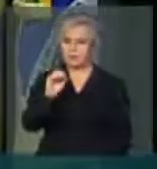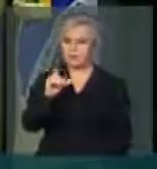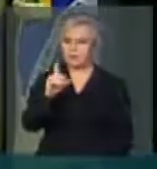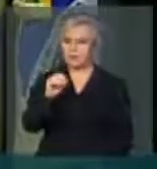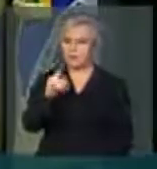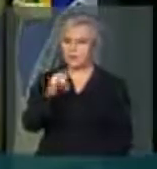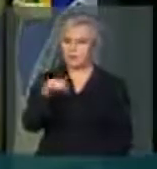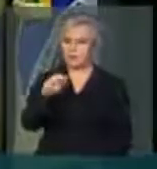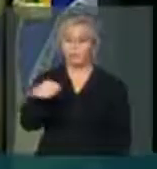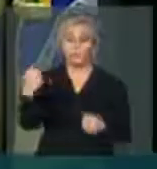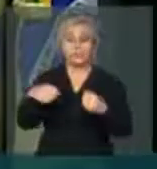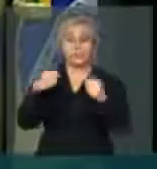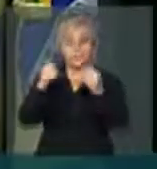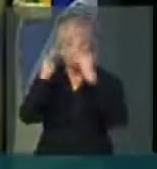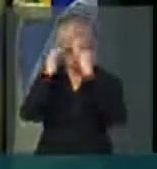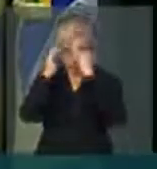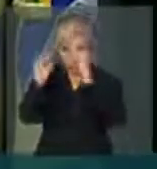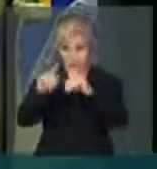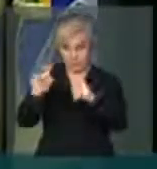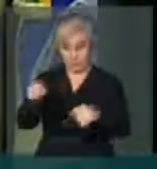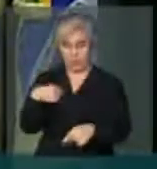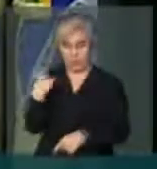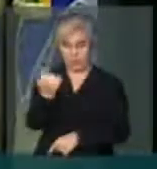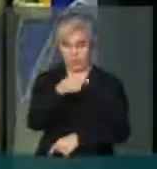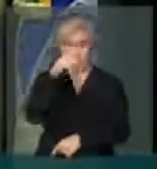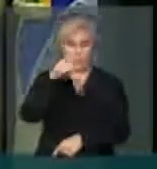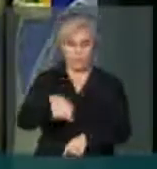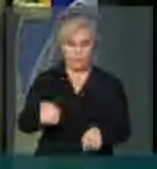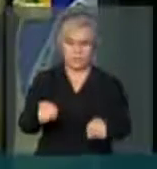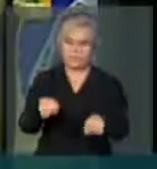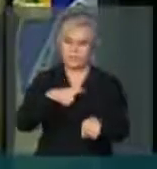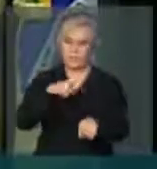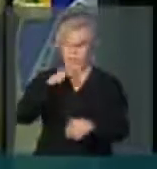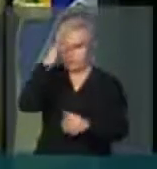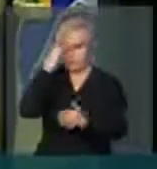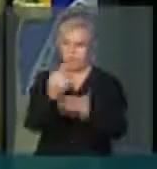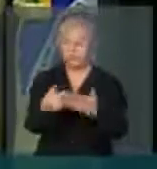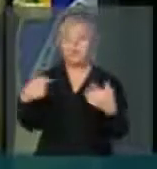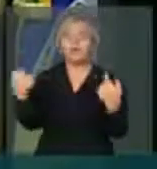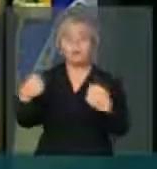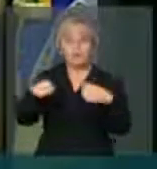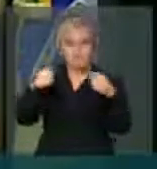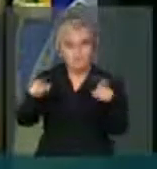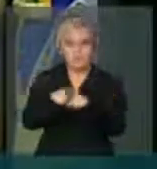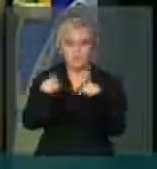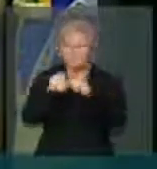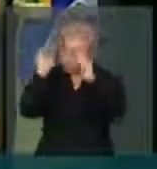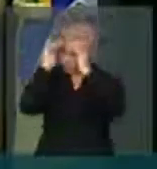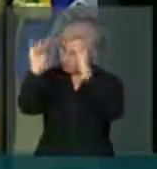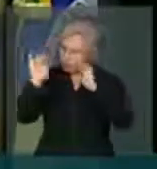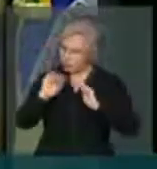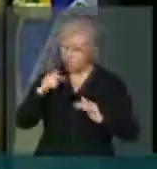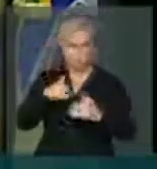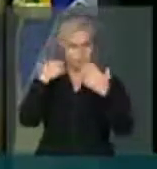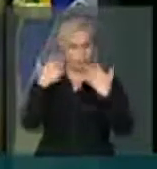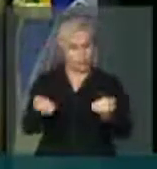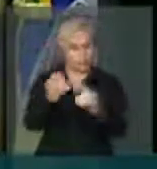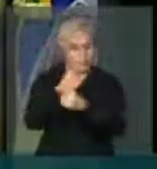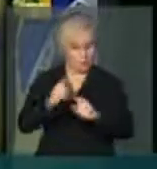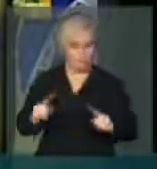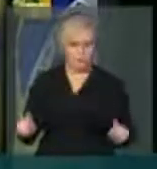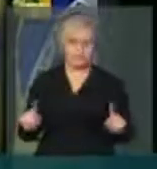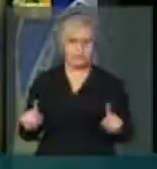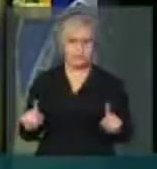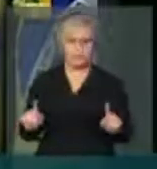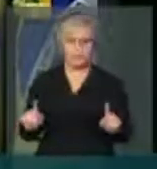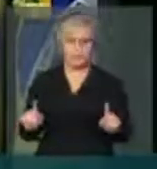mas nós que temos fé nesse país também precisamos de respeito. Eu não aceito, em nome da laicidade do